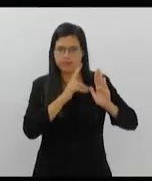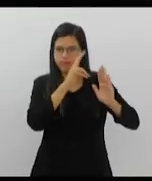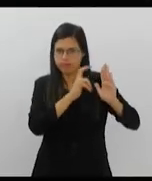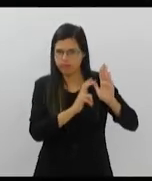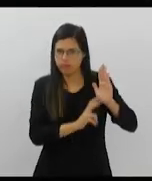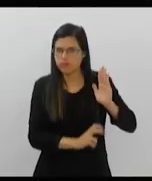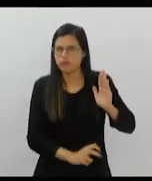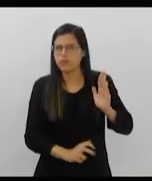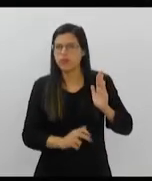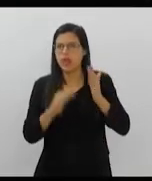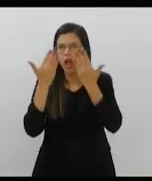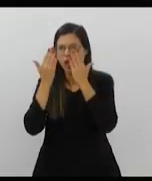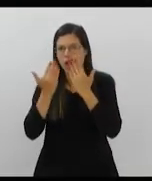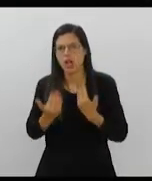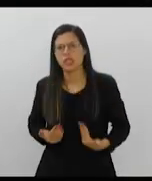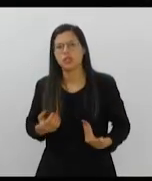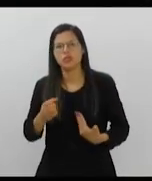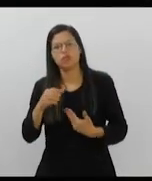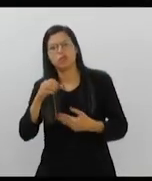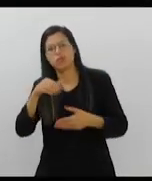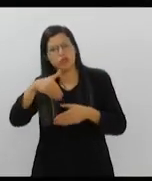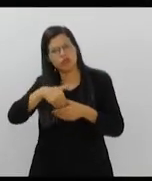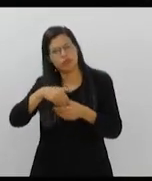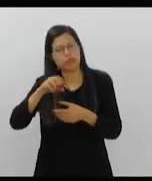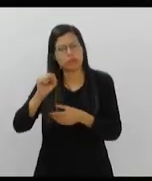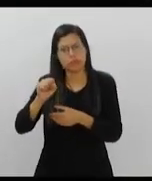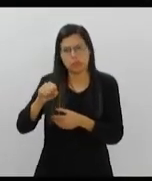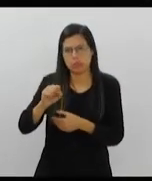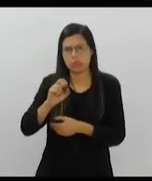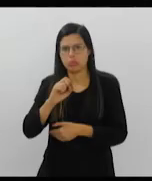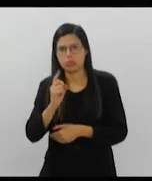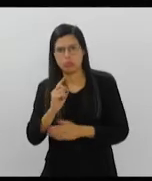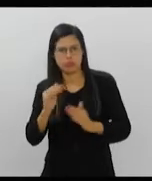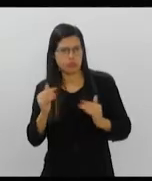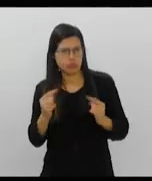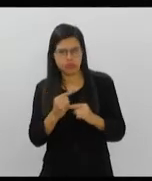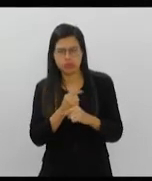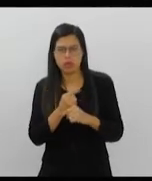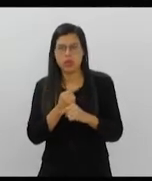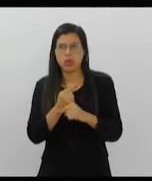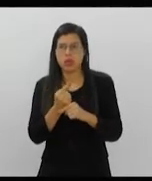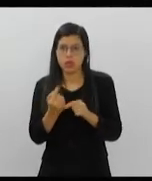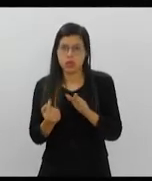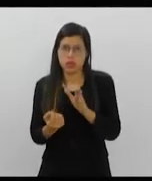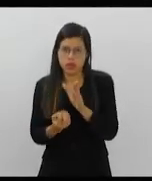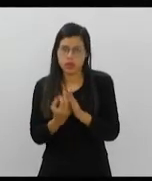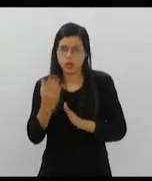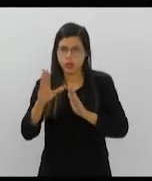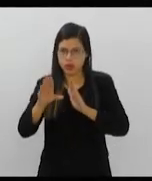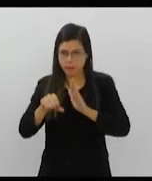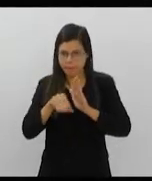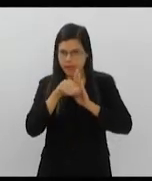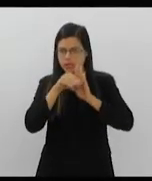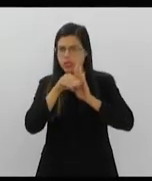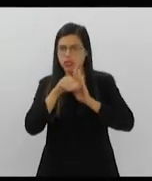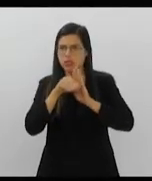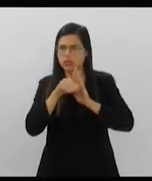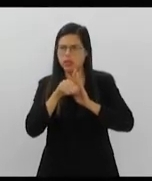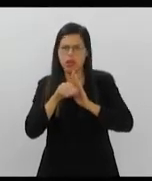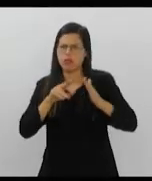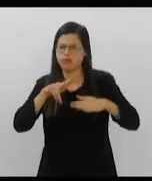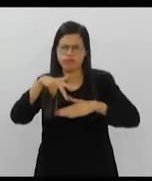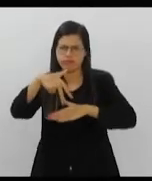analiso se vou votar sim ou não e produzo emendas. Jamais chego aqui